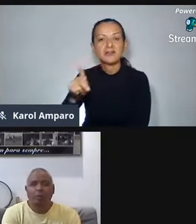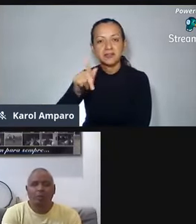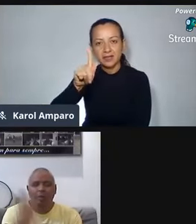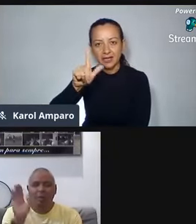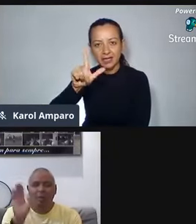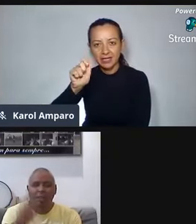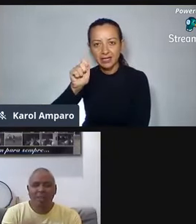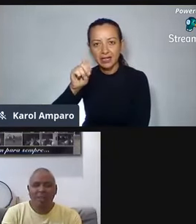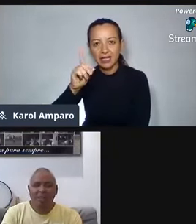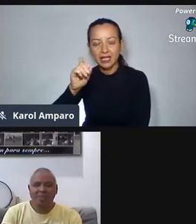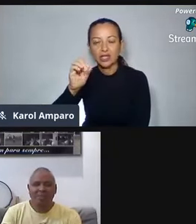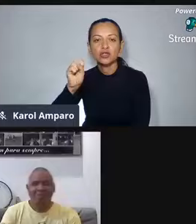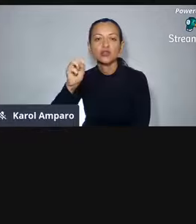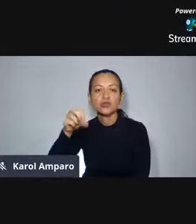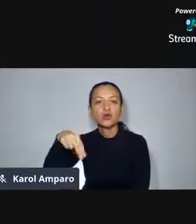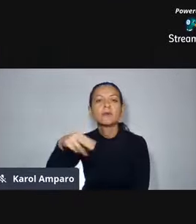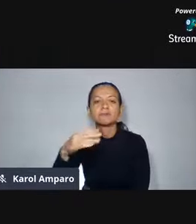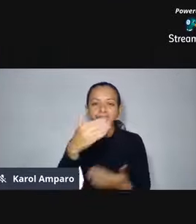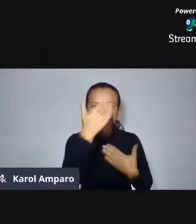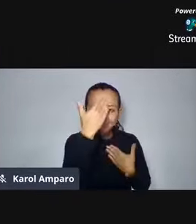Obrigado, Cláudio. Até já. Até já.